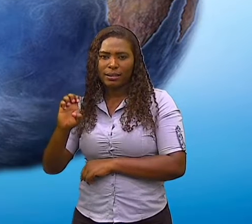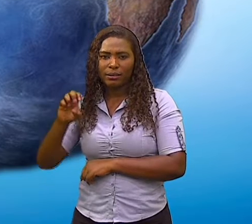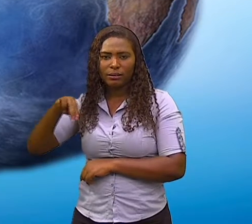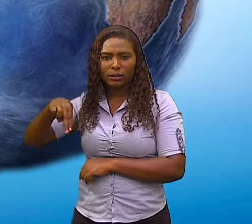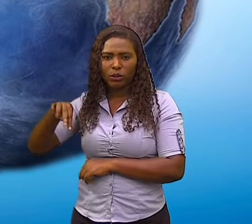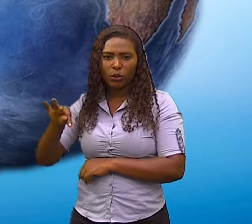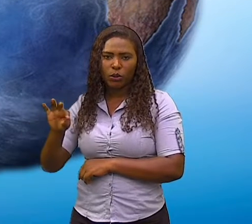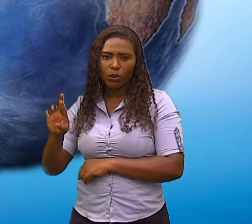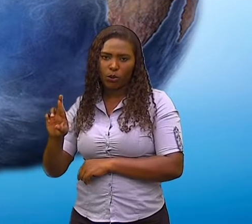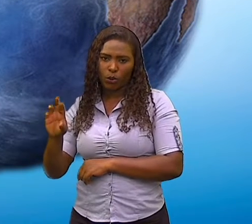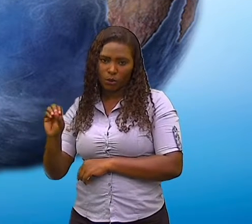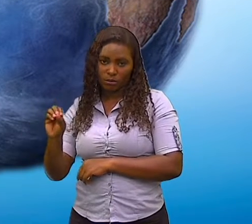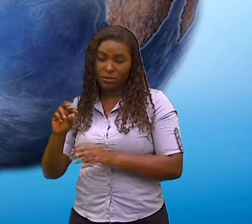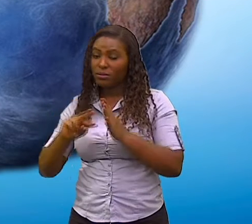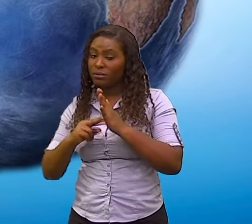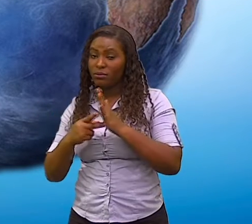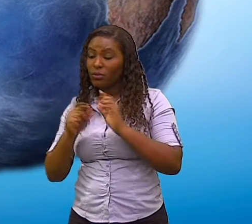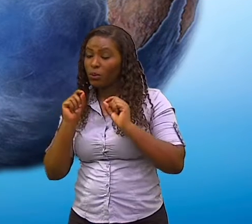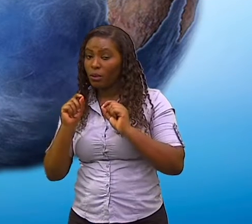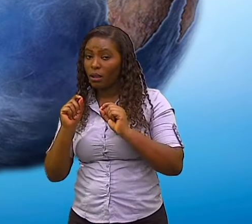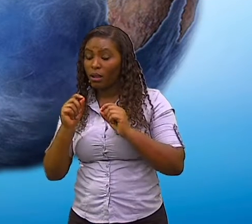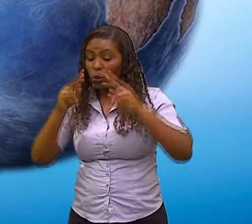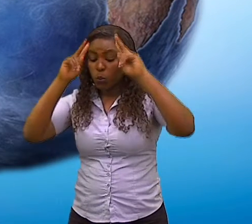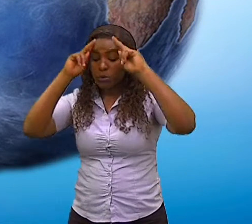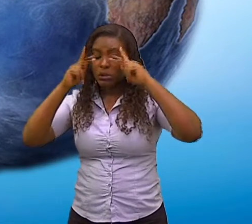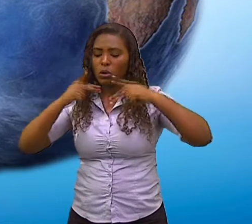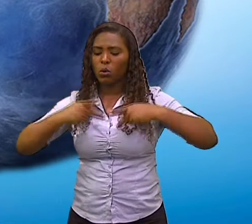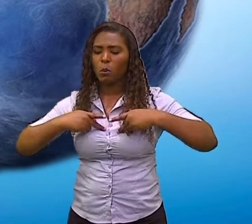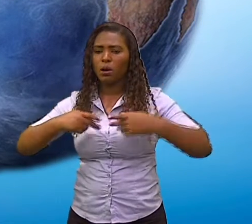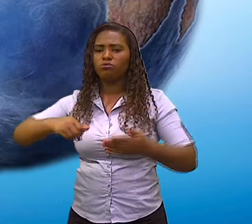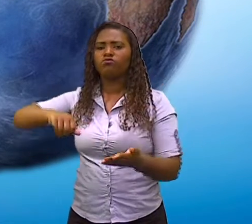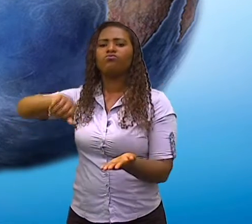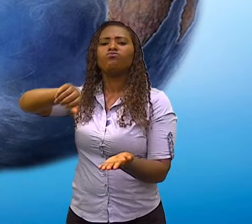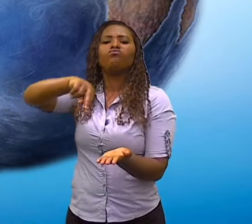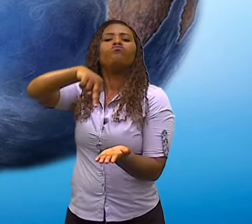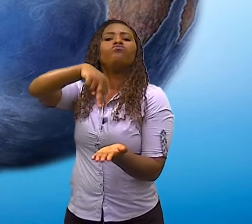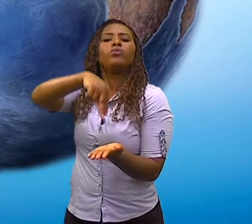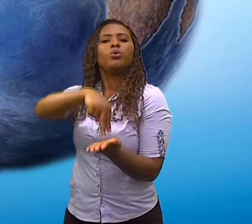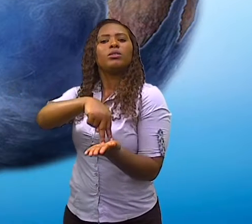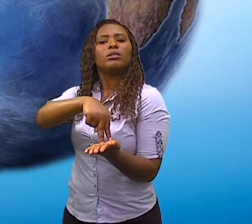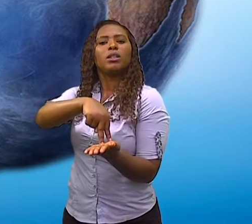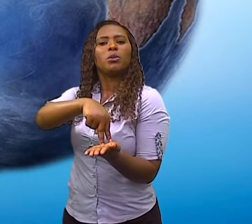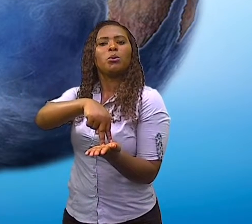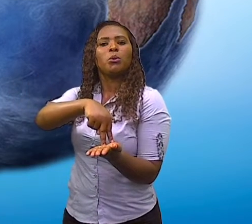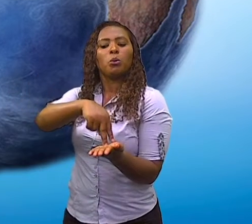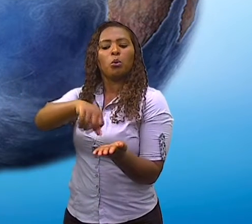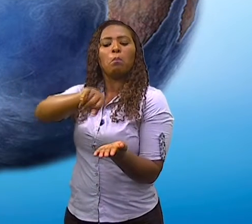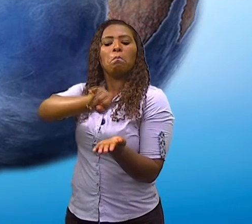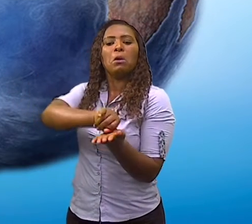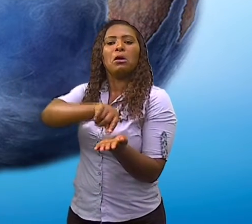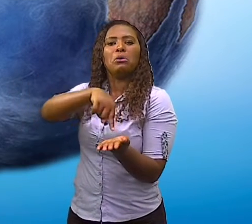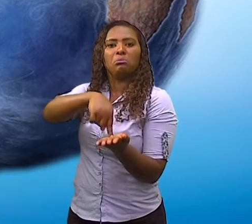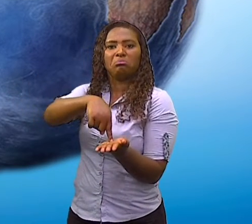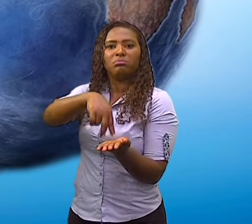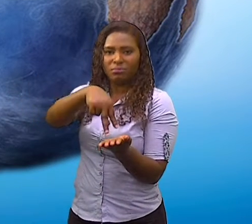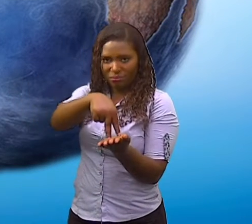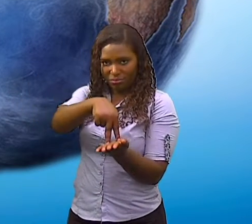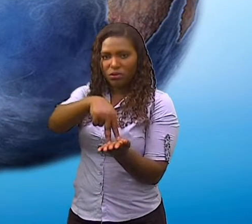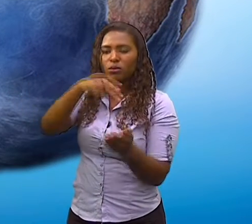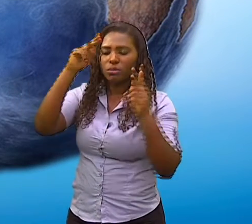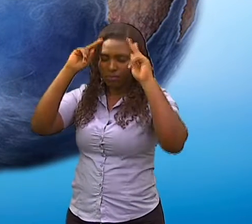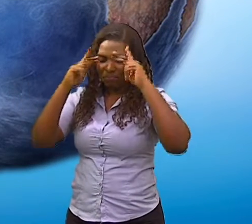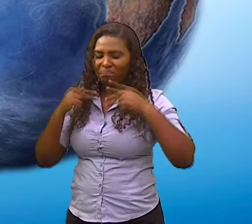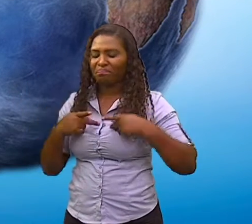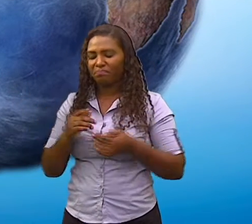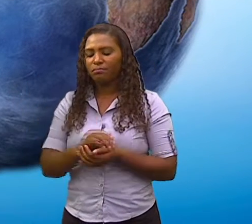desde 1945 estamos vivendo a grande aceleração, isto é, com a exploração de fontes